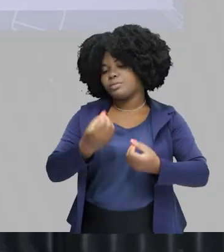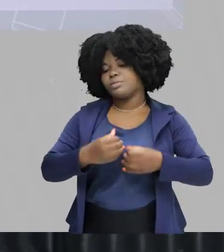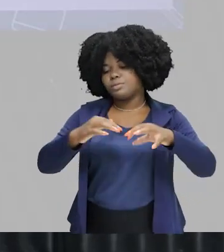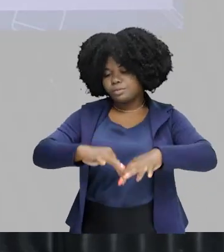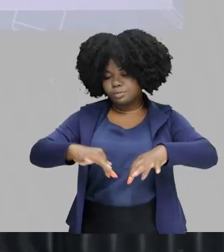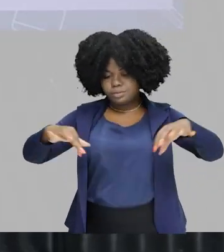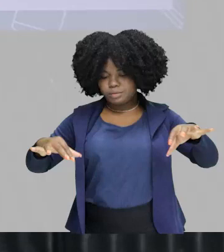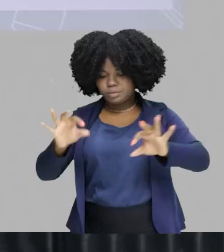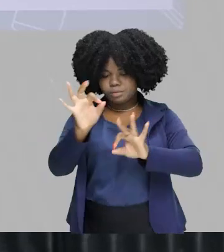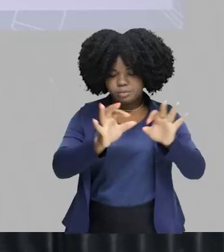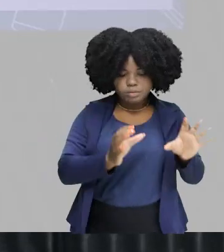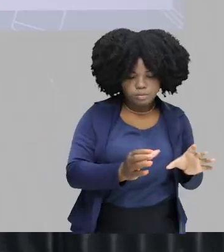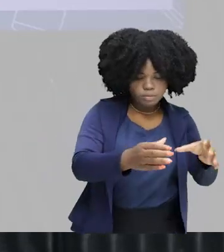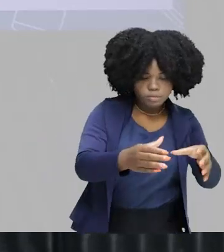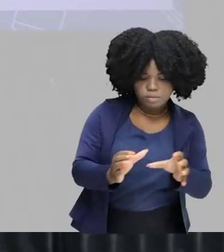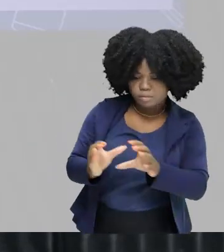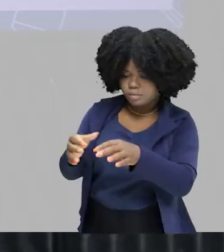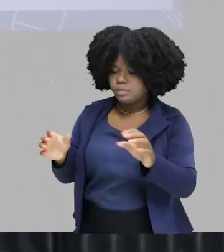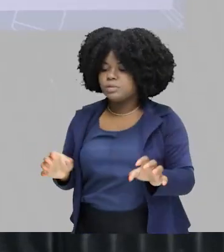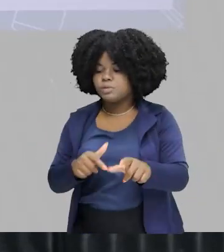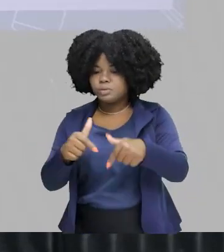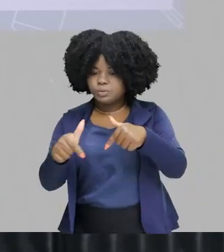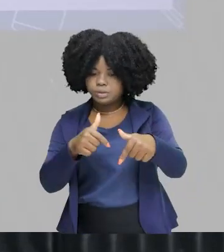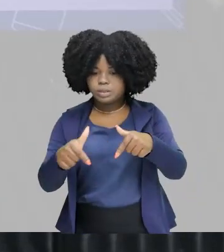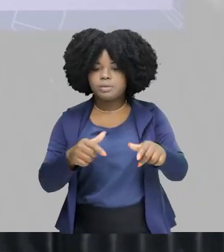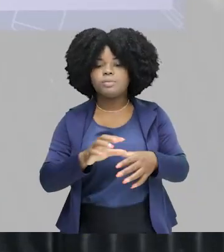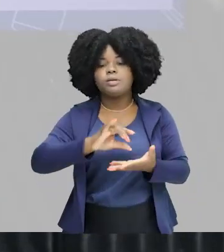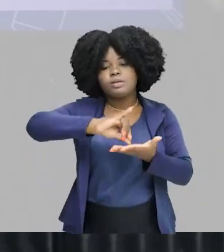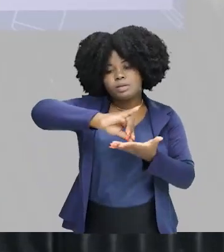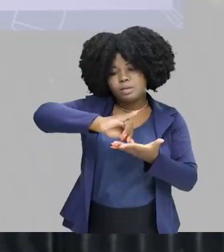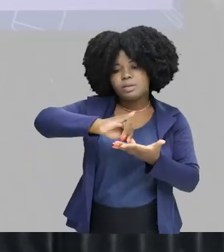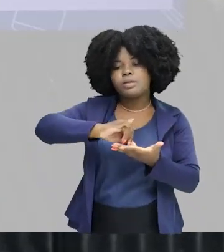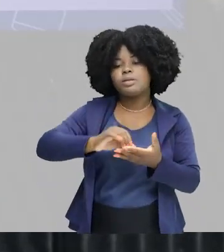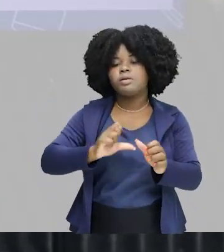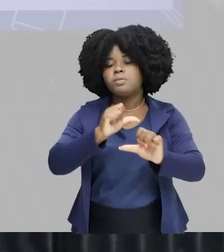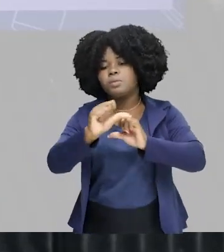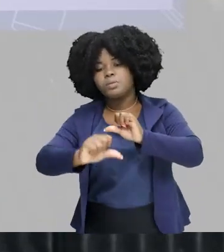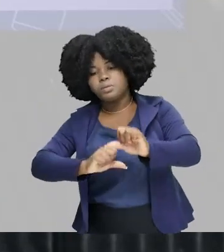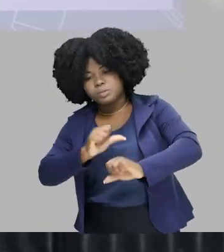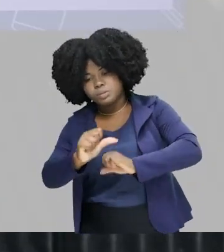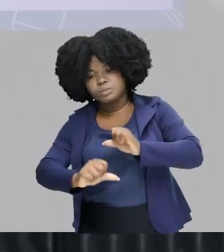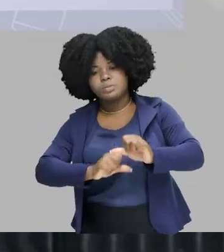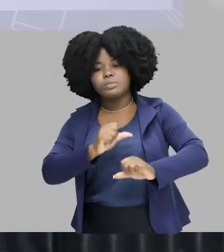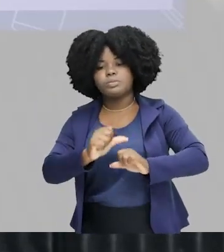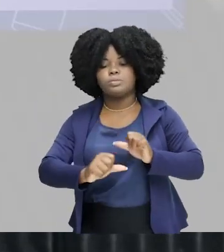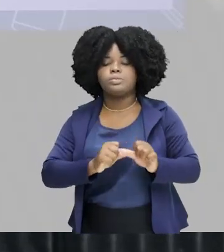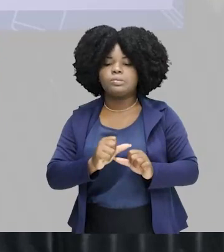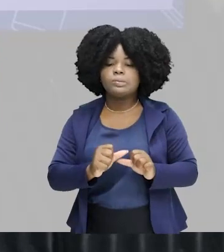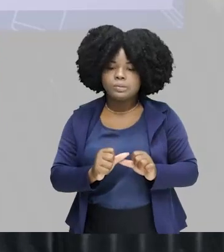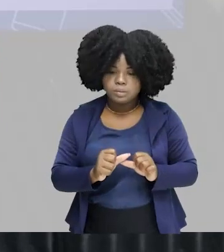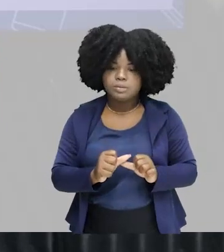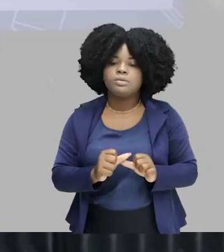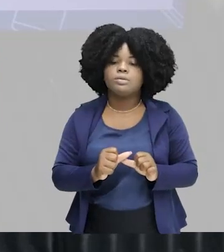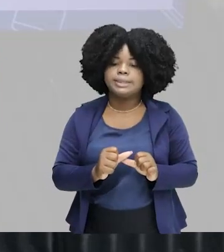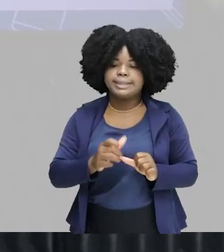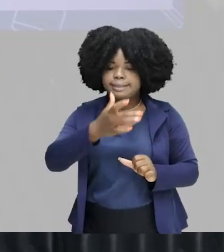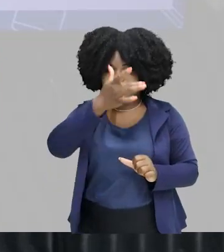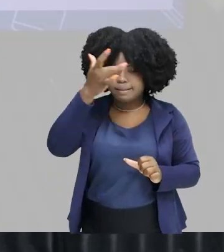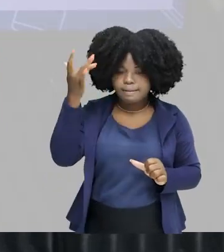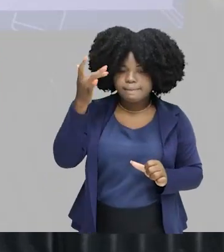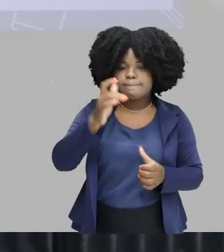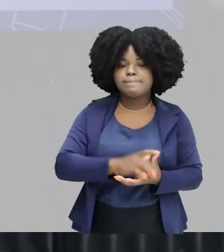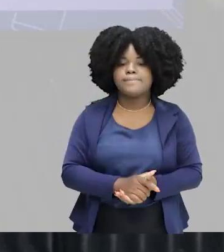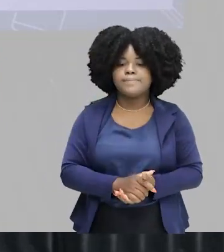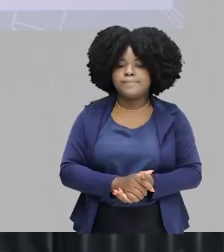no capitalismo transforma a solidariedade dos indivíduos numa solidariedade orgânica. Ei, orgânica te lembra o